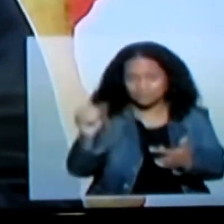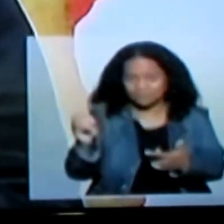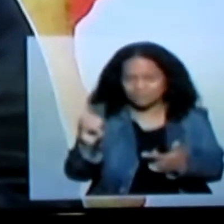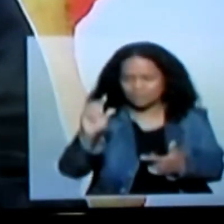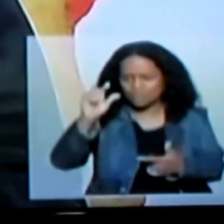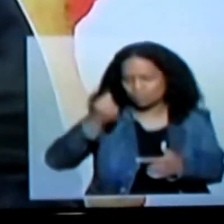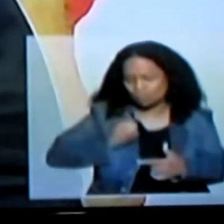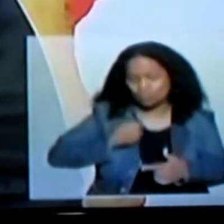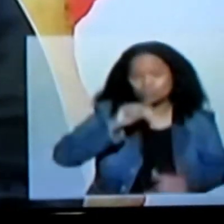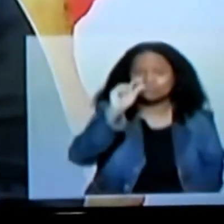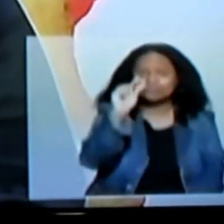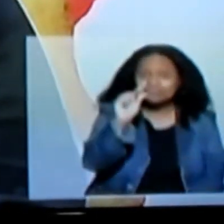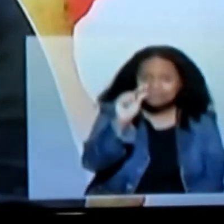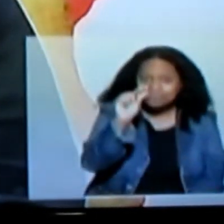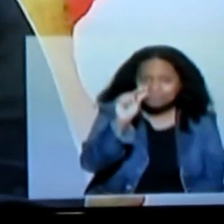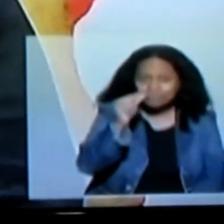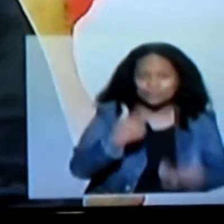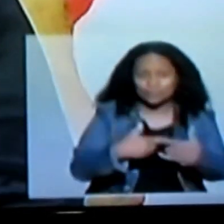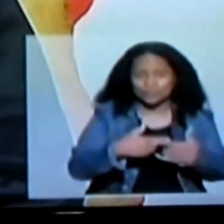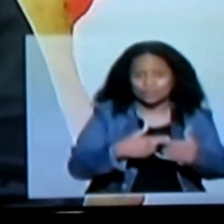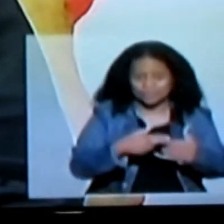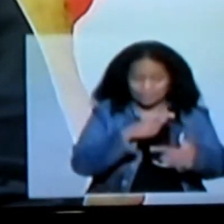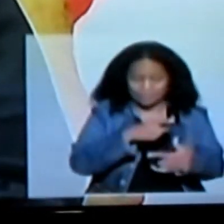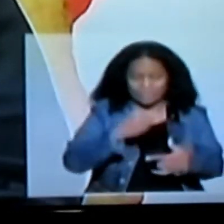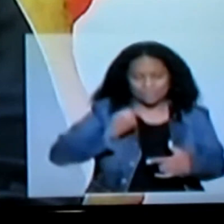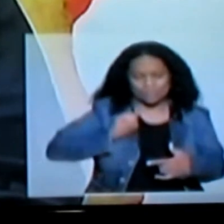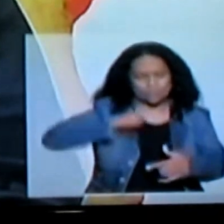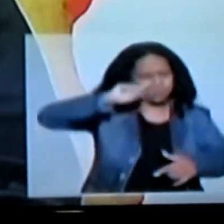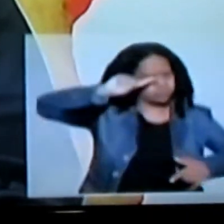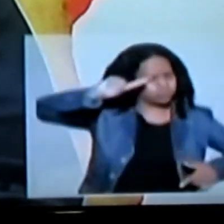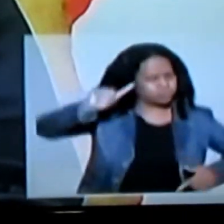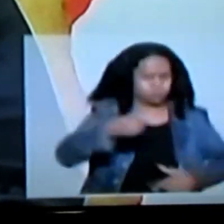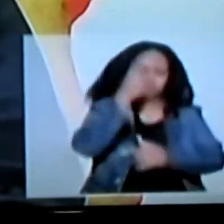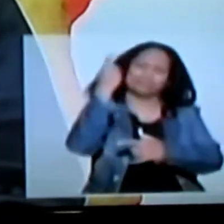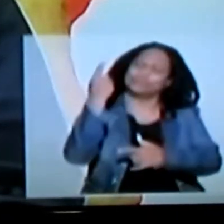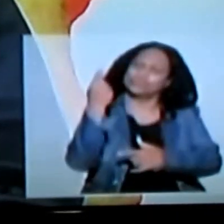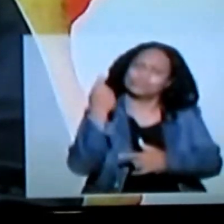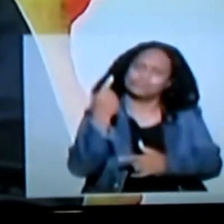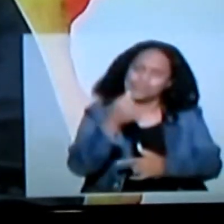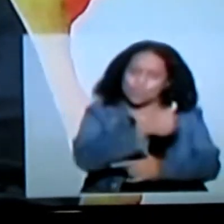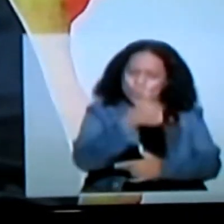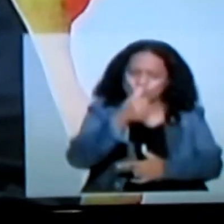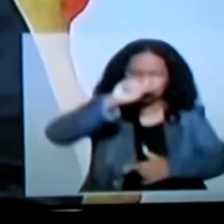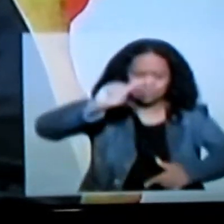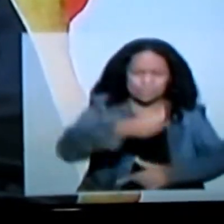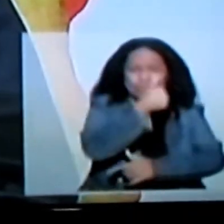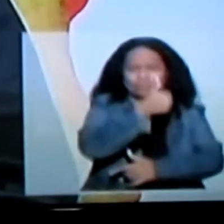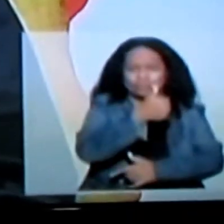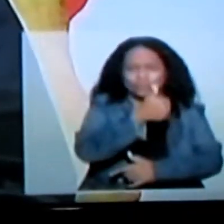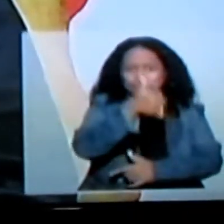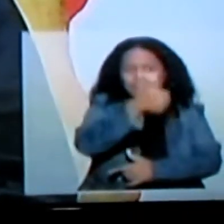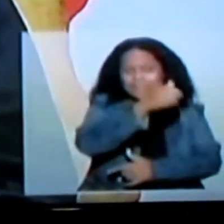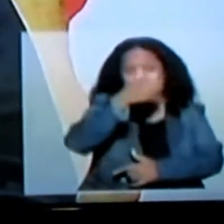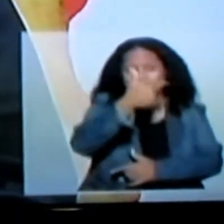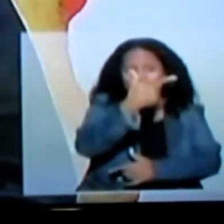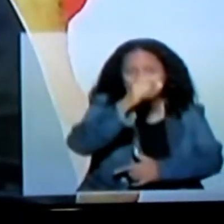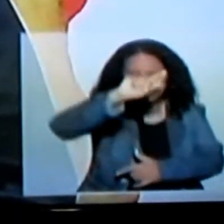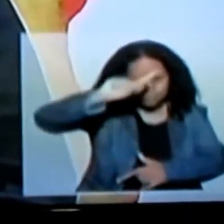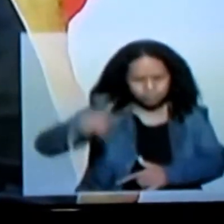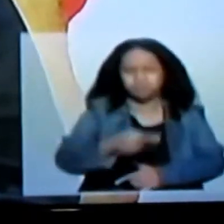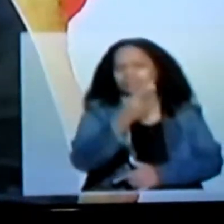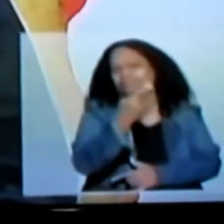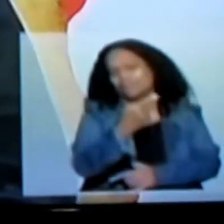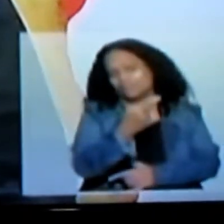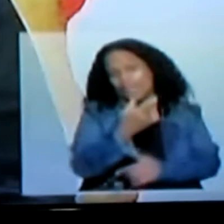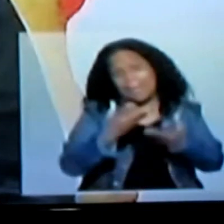mil. Isso é um número muito baixo para o YouTube. O YouTube lida com milhões. Uma Kéfera, que eu acabei de falar, tem 11 milhões, 10 milhões. O Whindersson Nunes